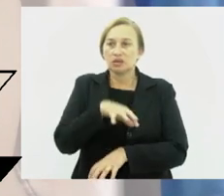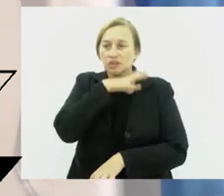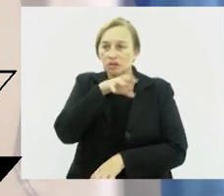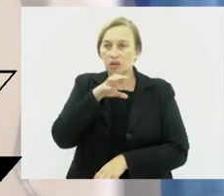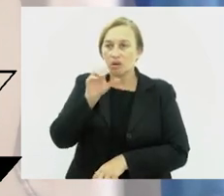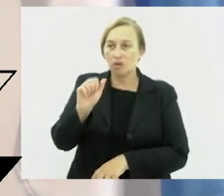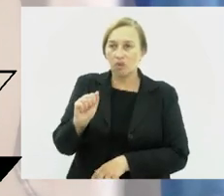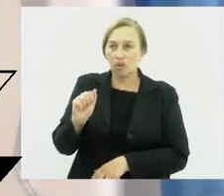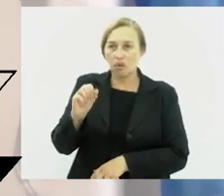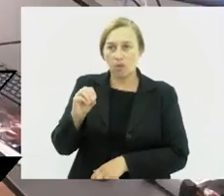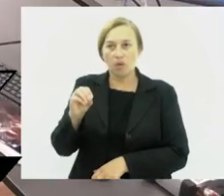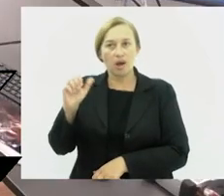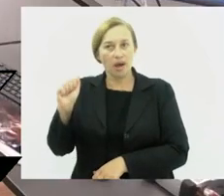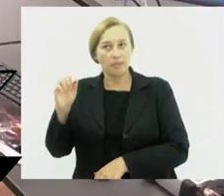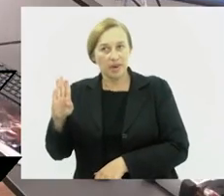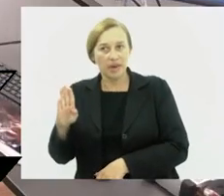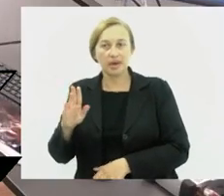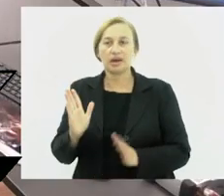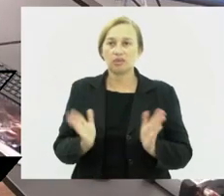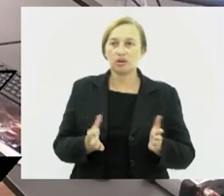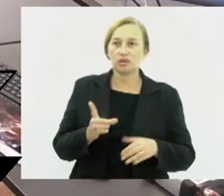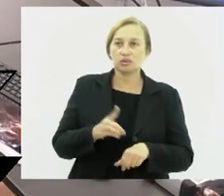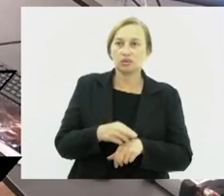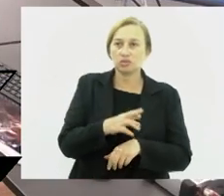doutora Denise Rivera.